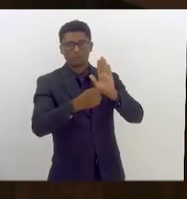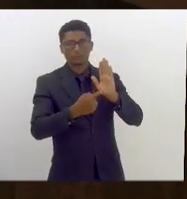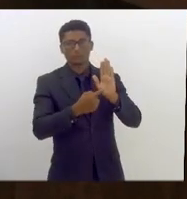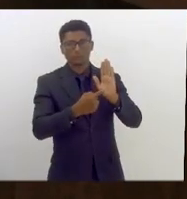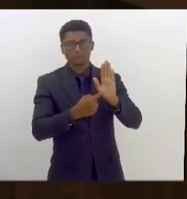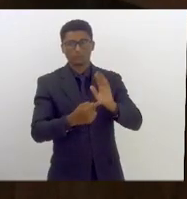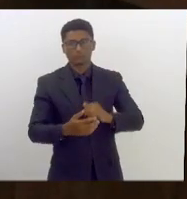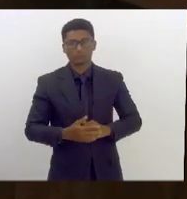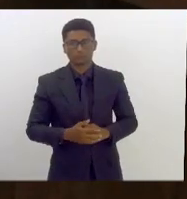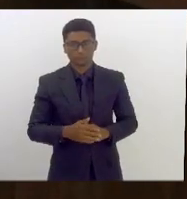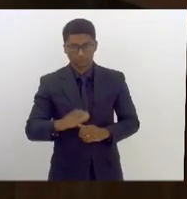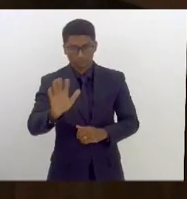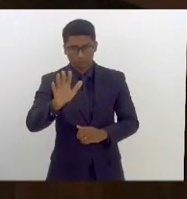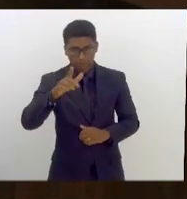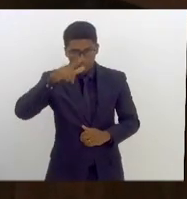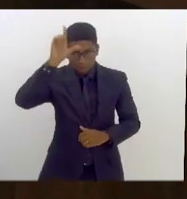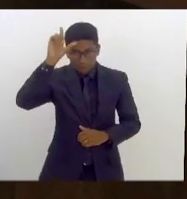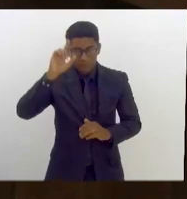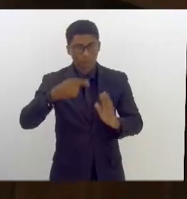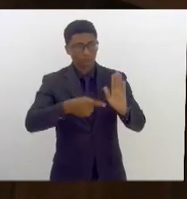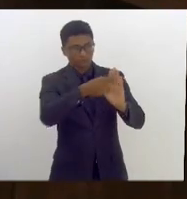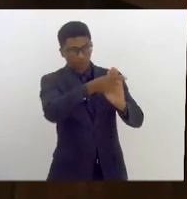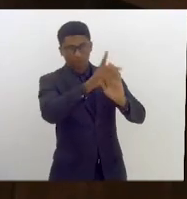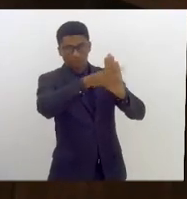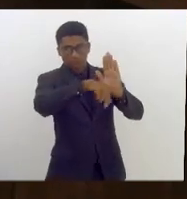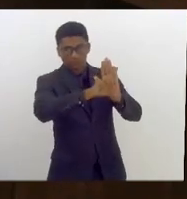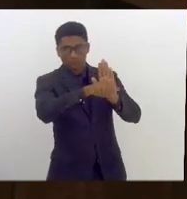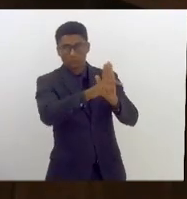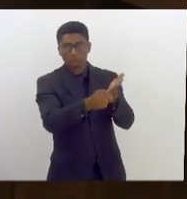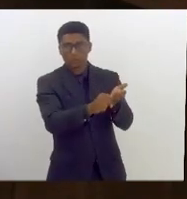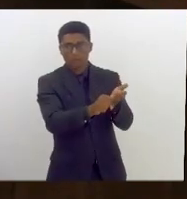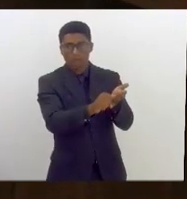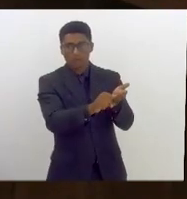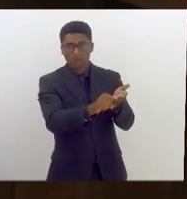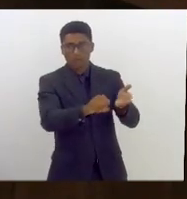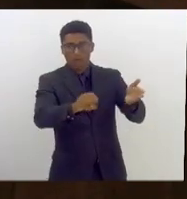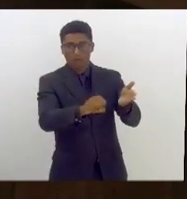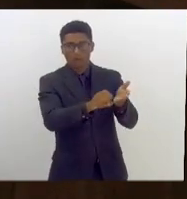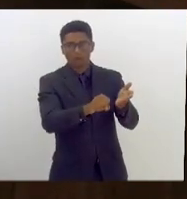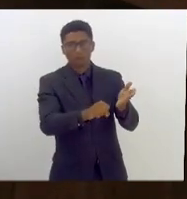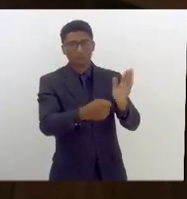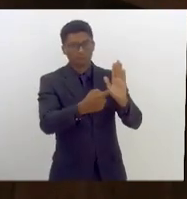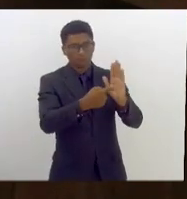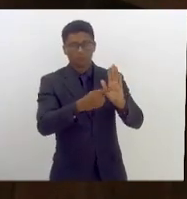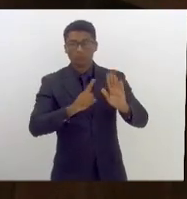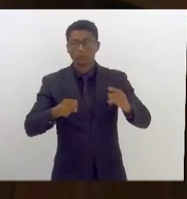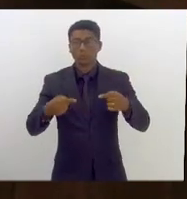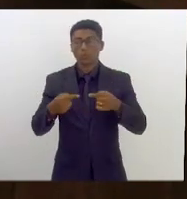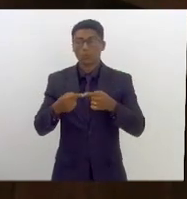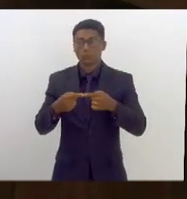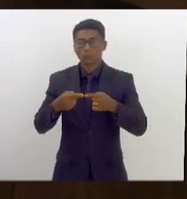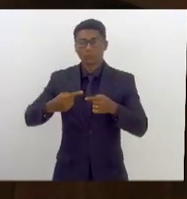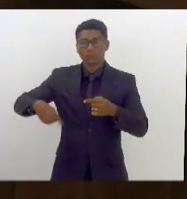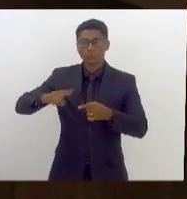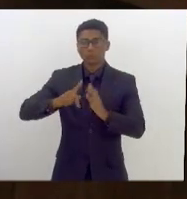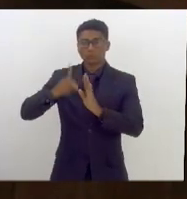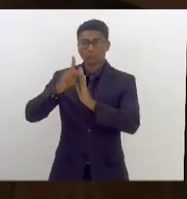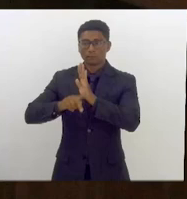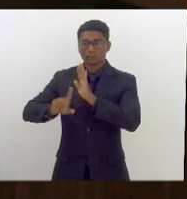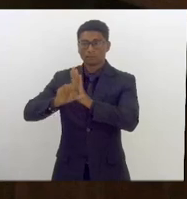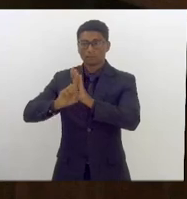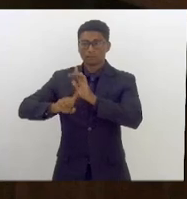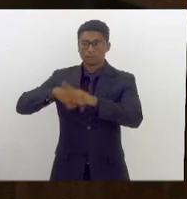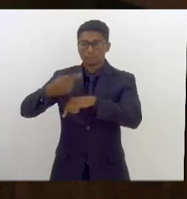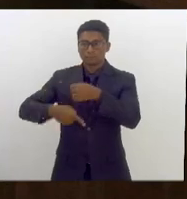Luiz Paulo, esse projeto, deputado Samuel, guarda uma relação com o nosso projeto, que virou lei, do Luiz Paulo, da